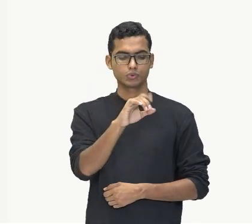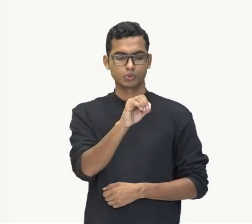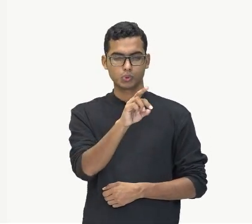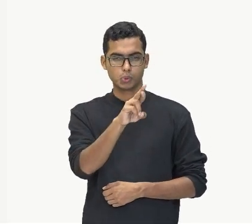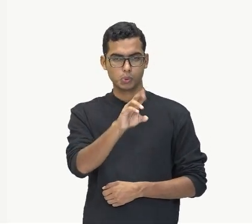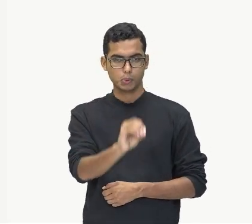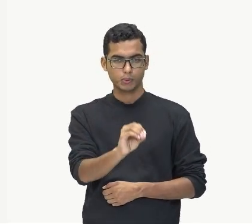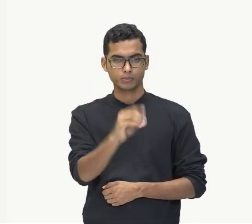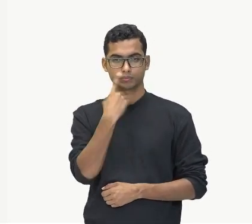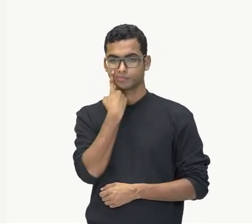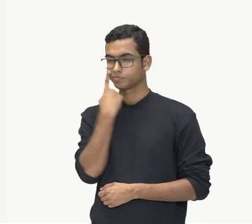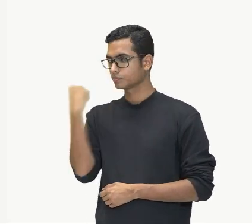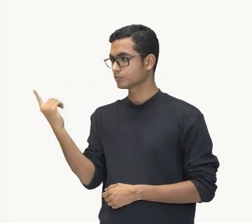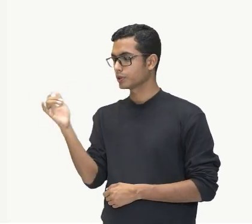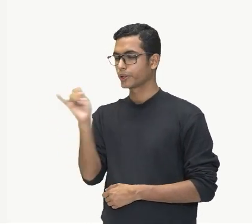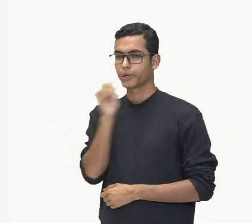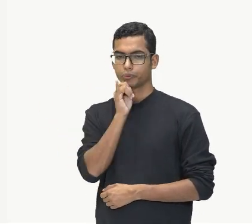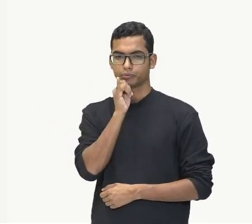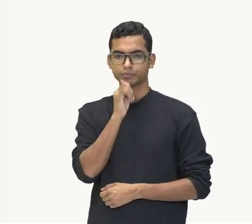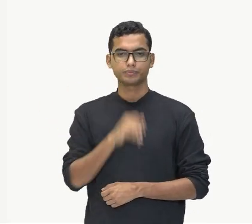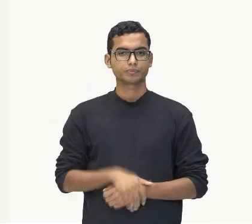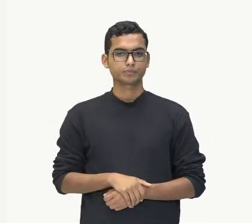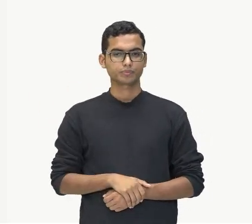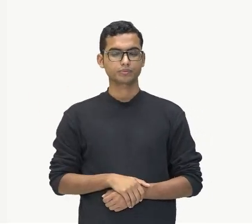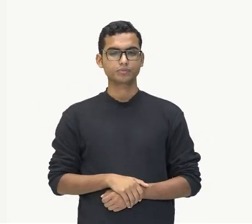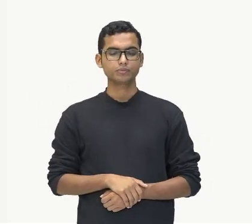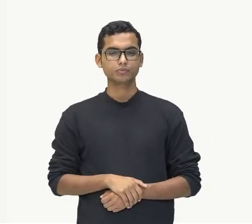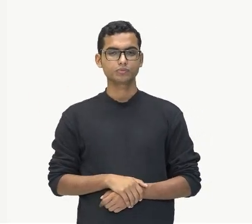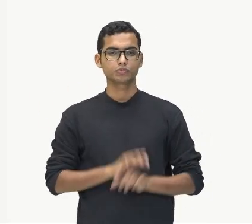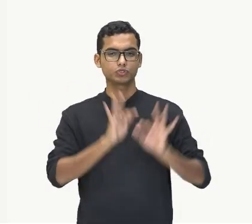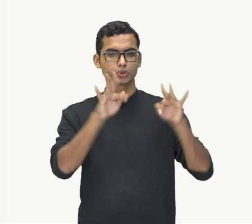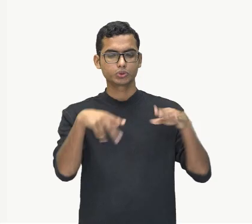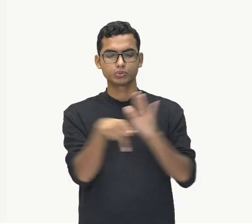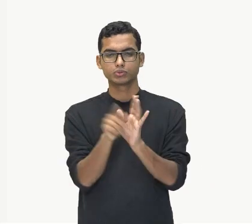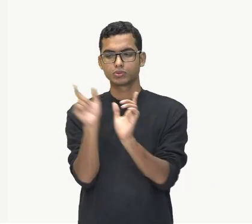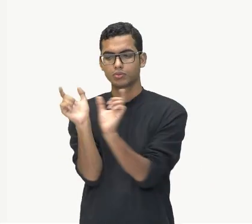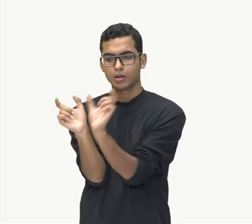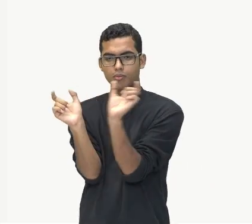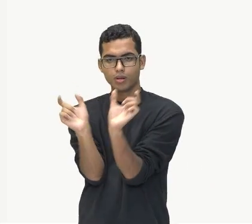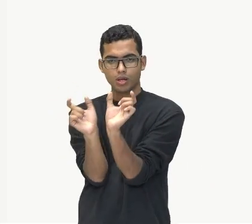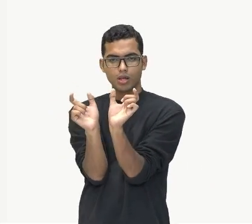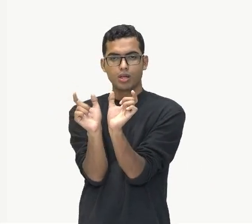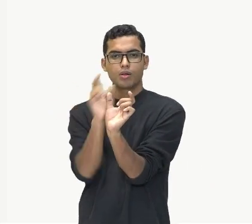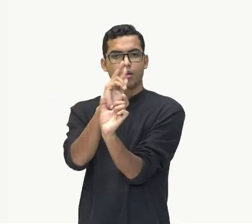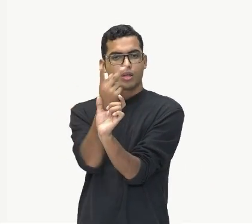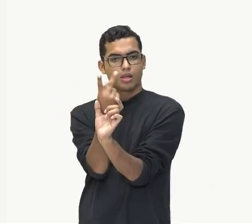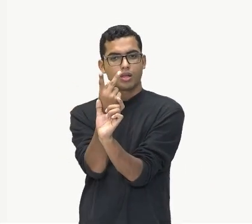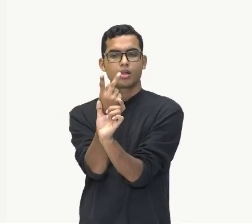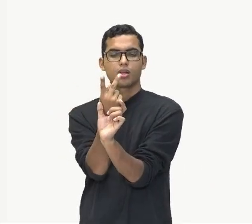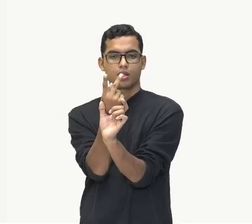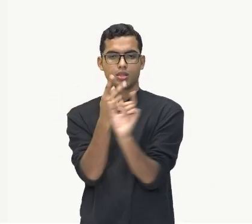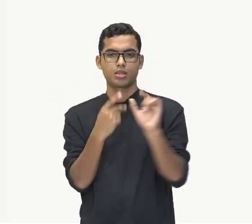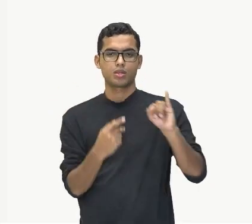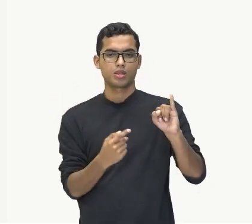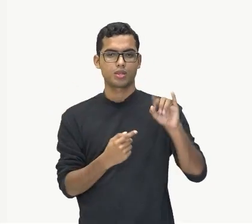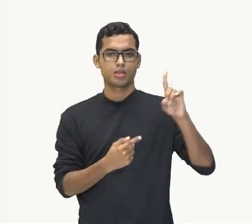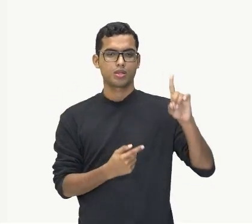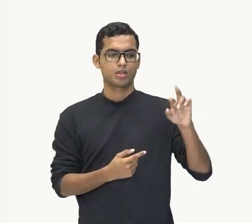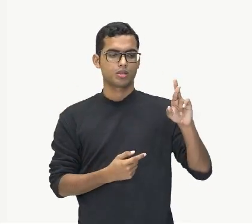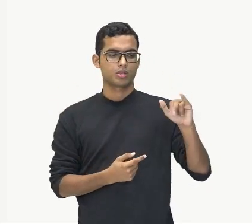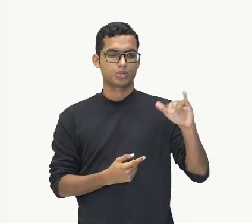que adicionar, tá, a terminação hídrico. Aí, nós temos como